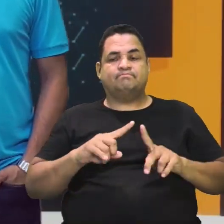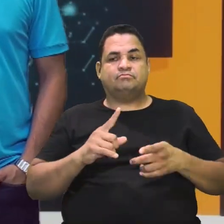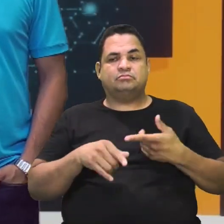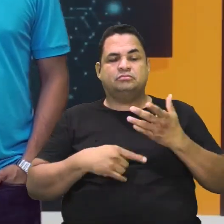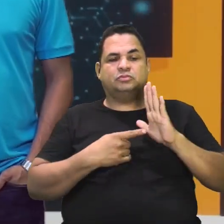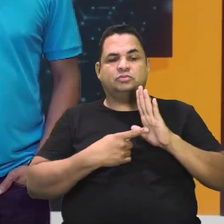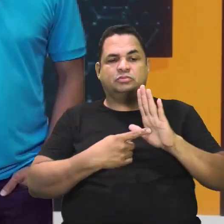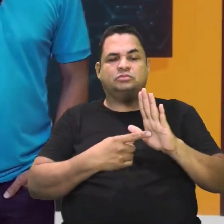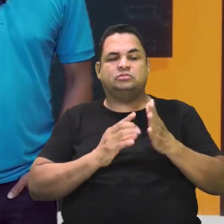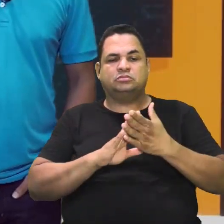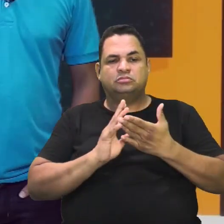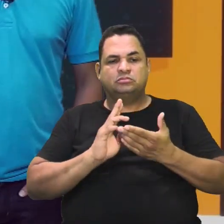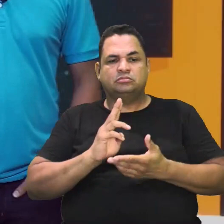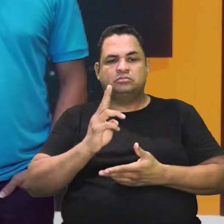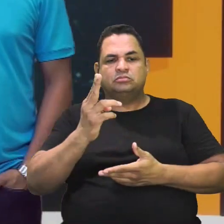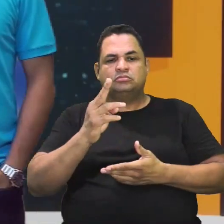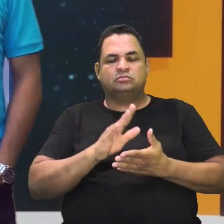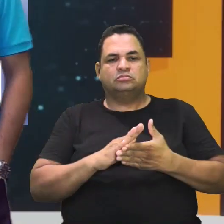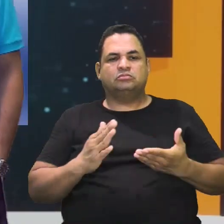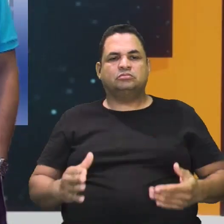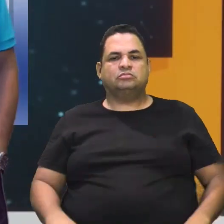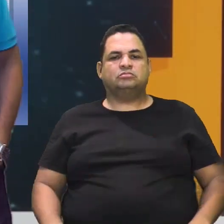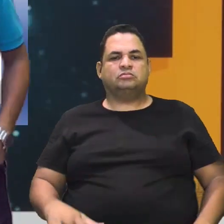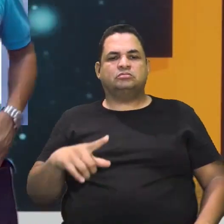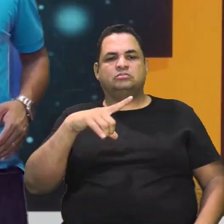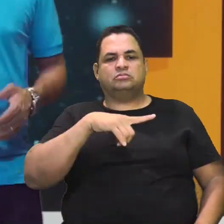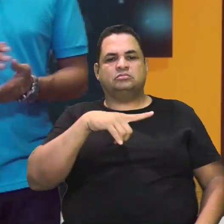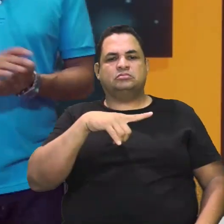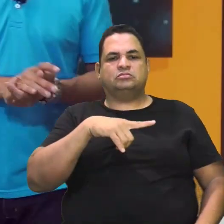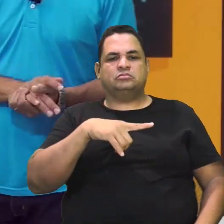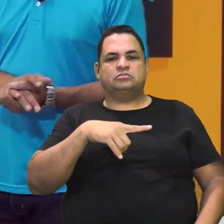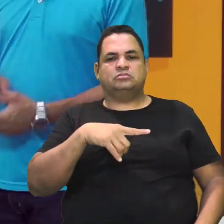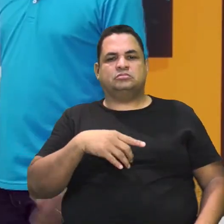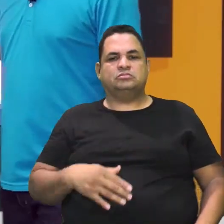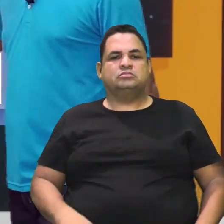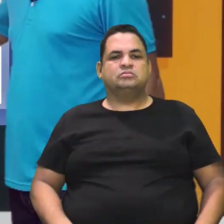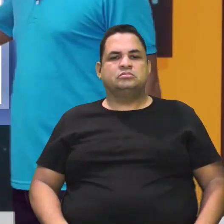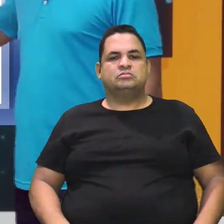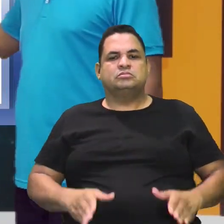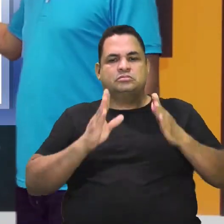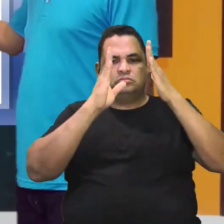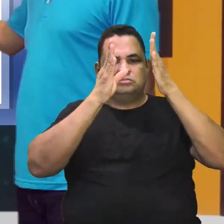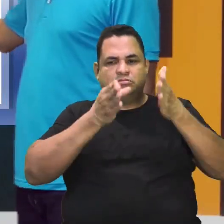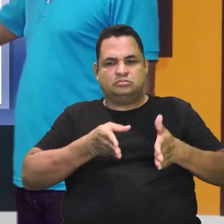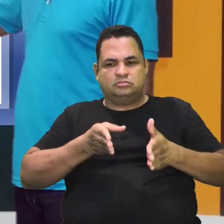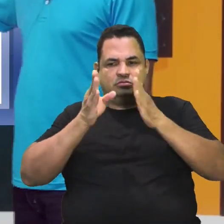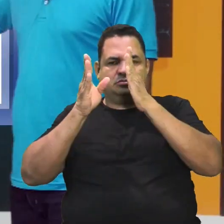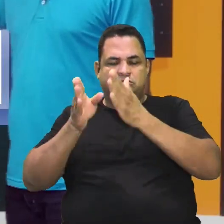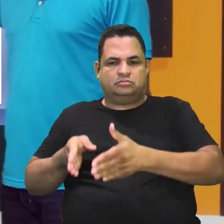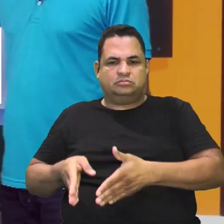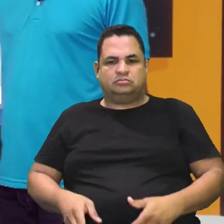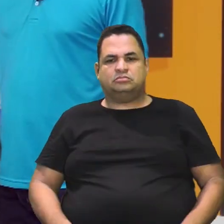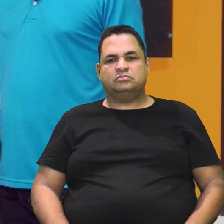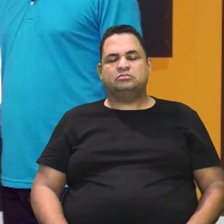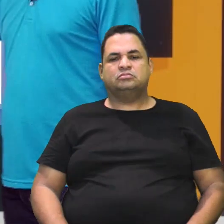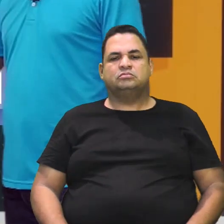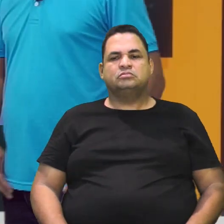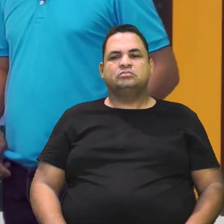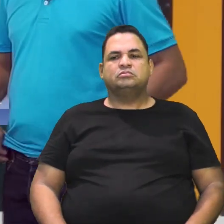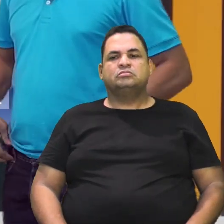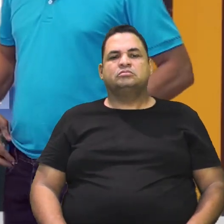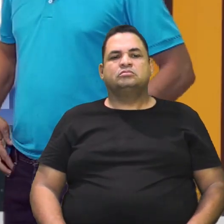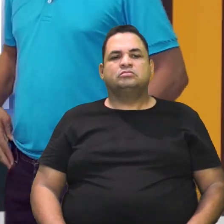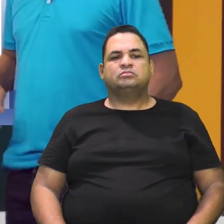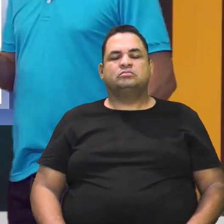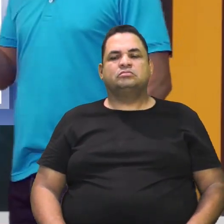vai mostrar para vocês aí na sequência. Nesse caso aqui, temos retas com certeza paralelas, né? Olha lá, olha aí,